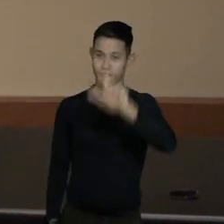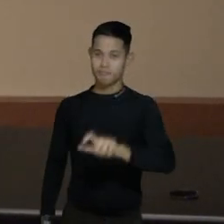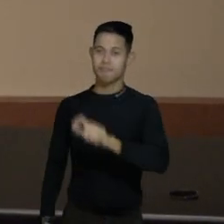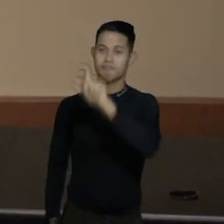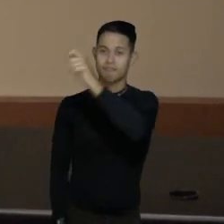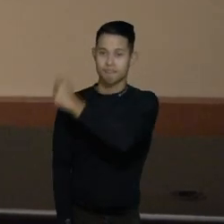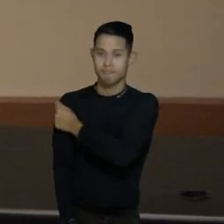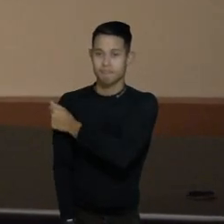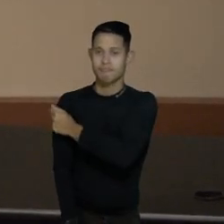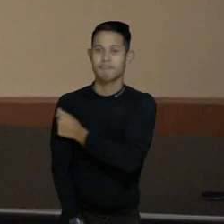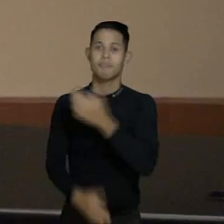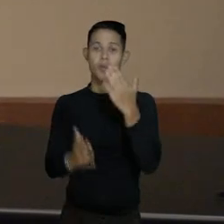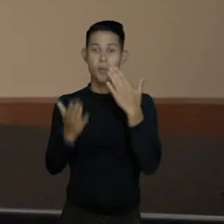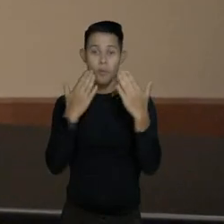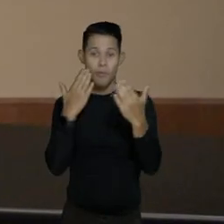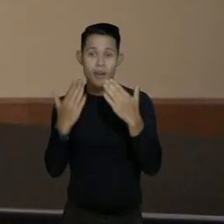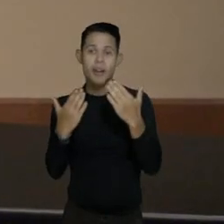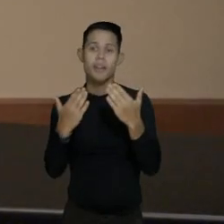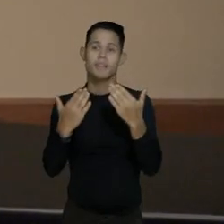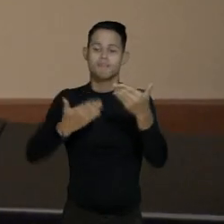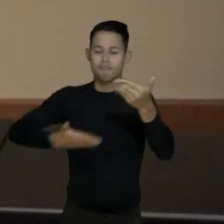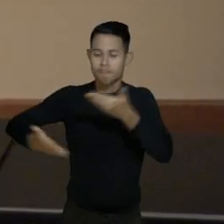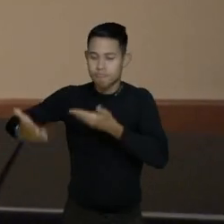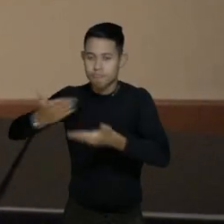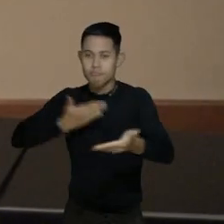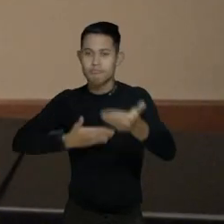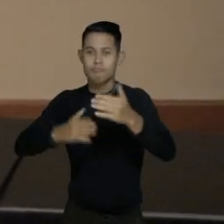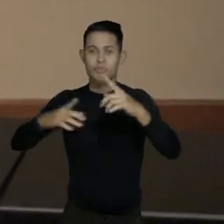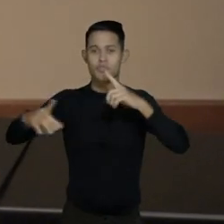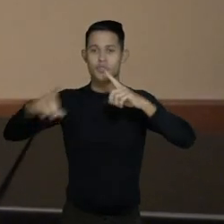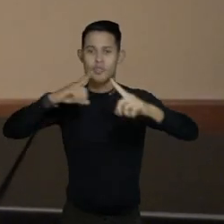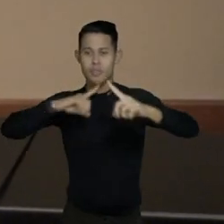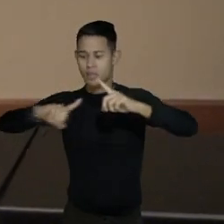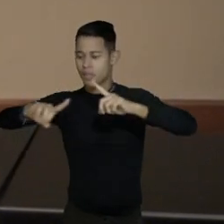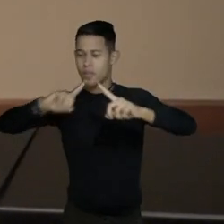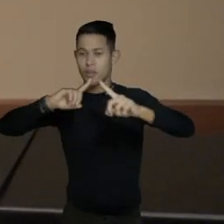Conversem troquem dialoguem